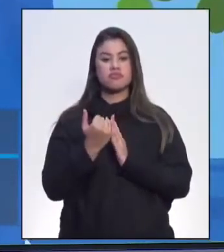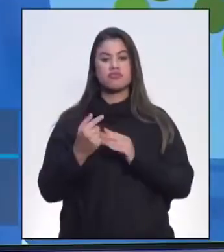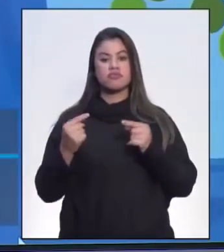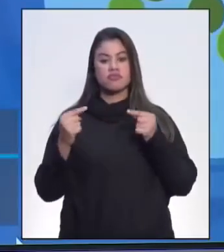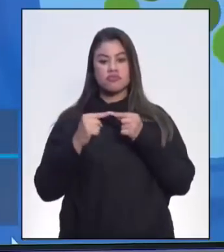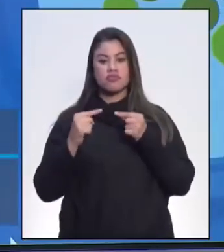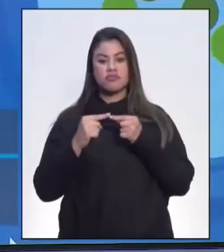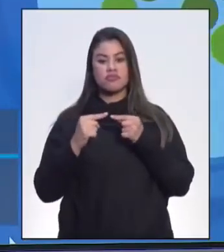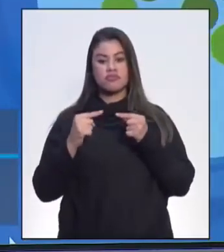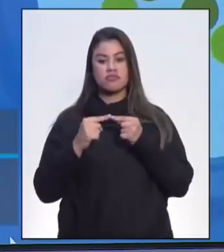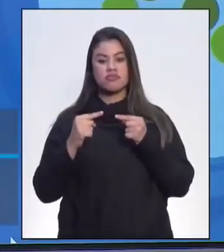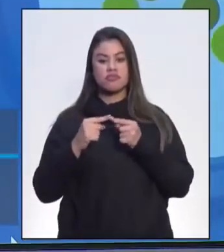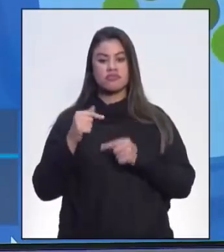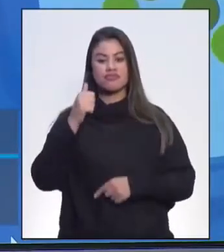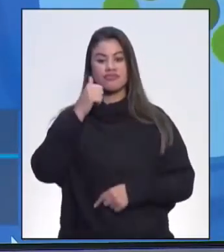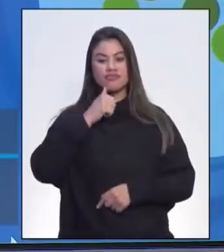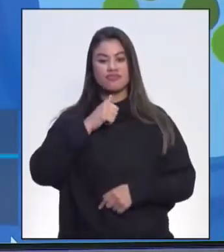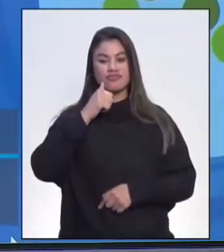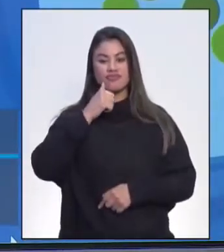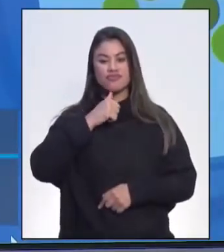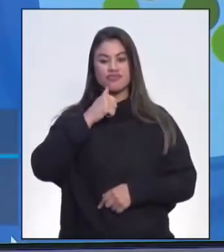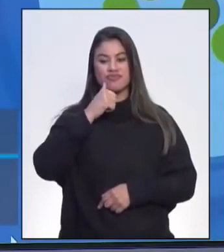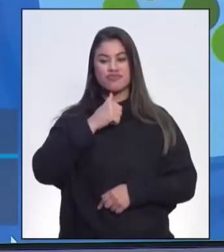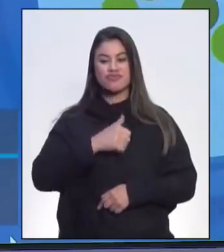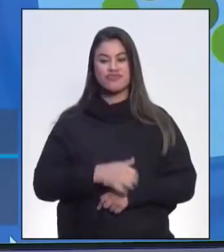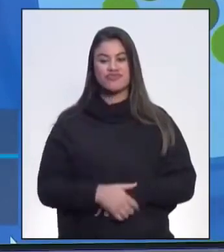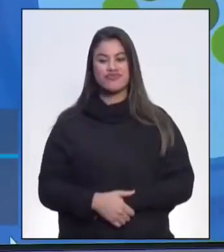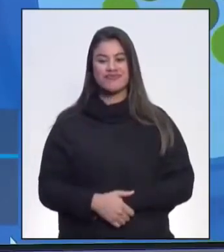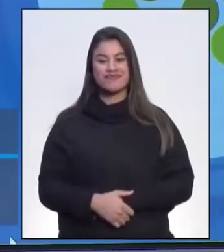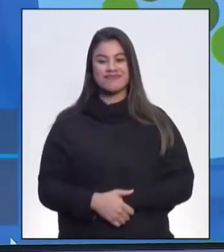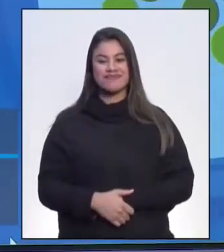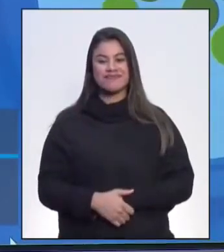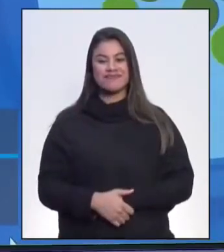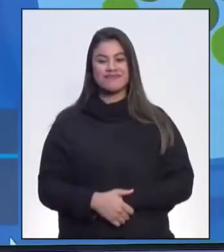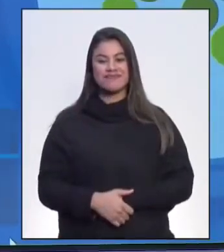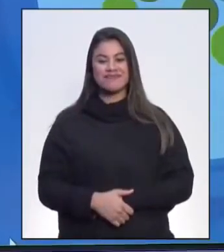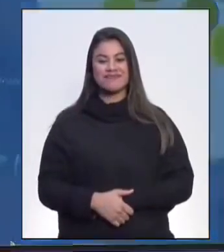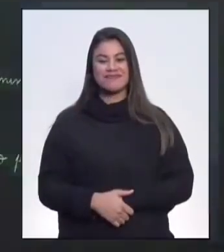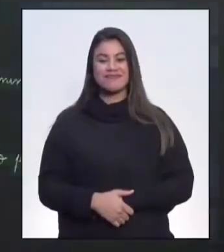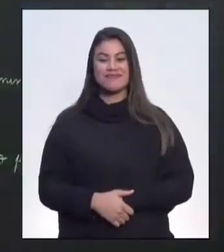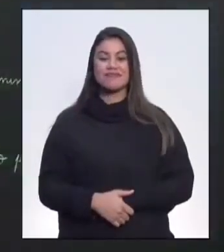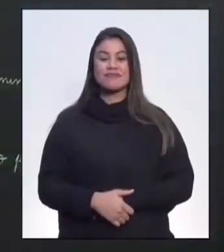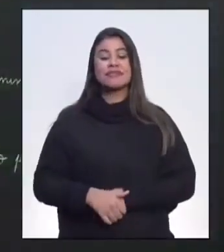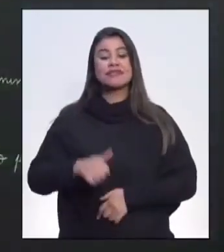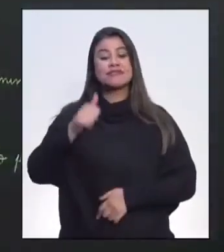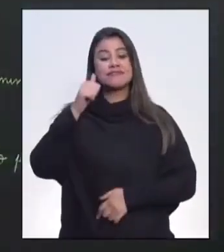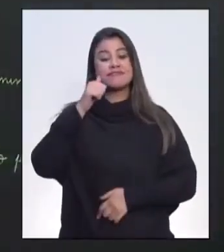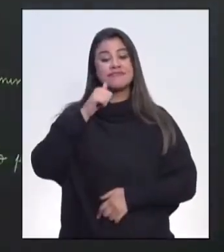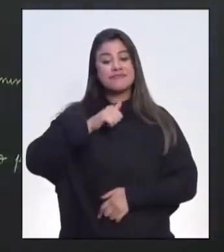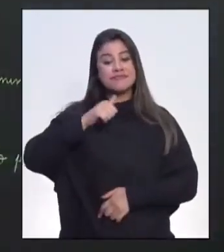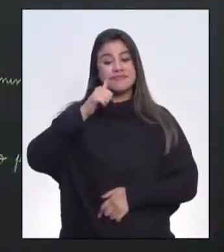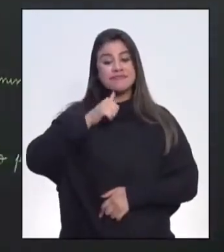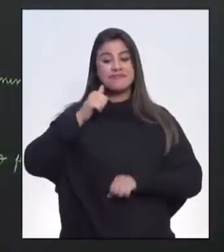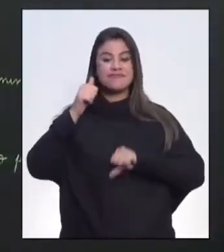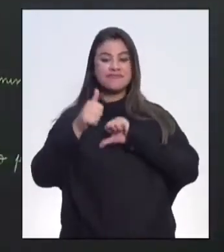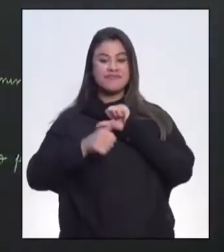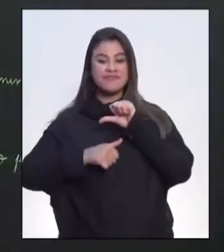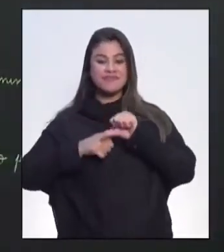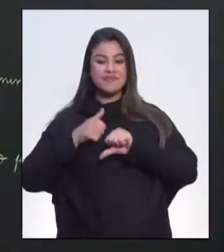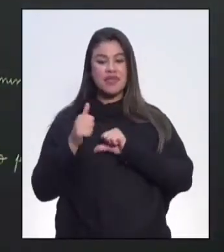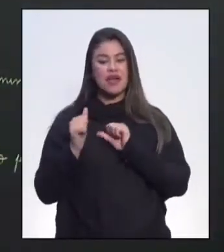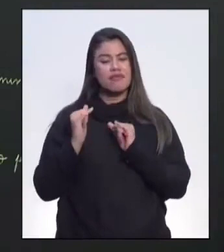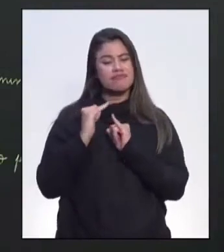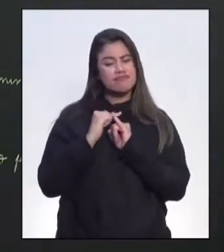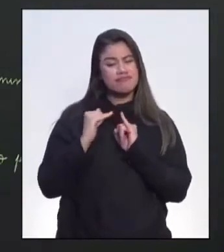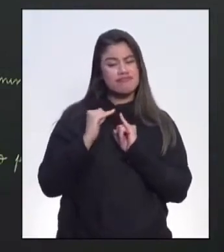aparelho reprodutor feminino, tá bom? Vamos. Nas meninas, muitas das mudanças são até